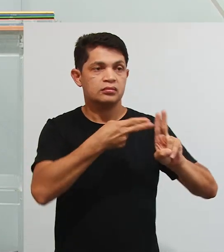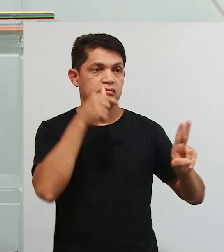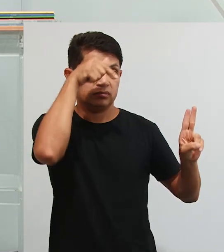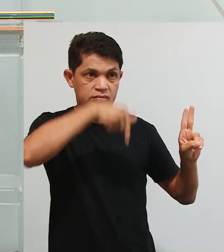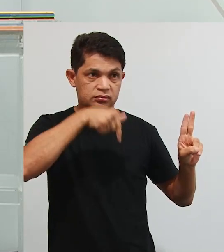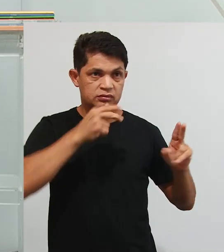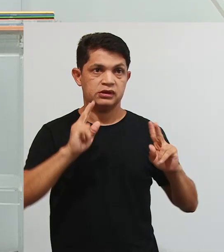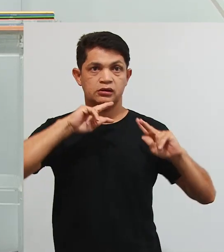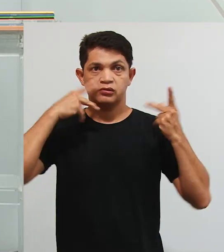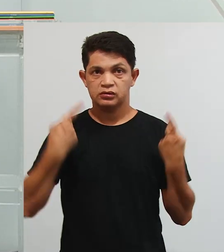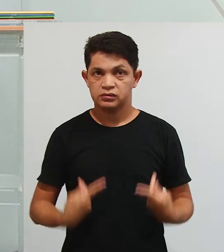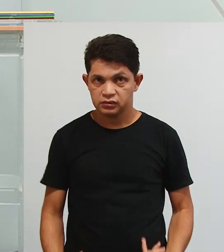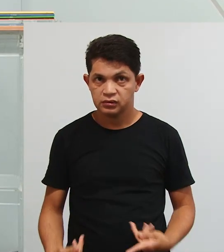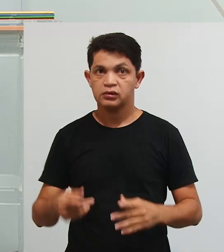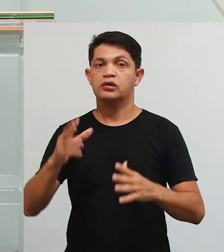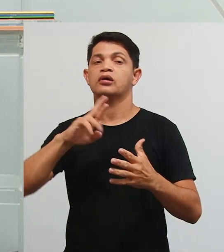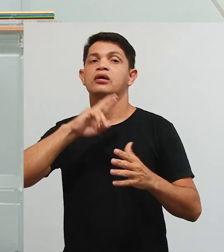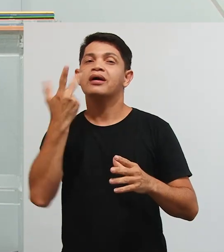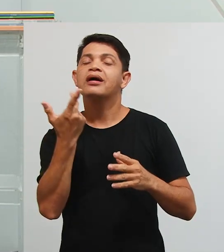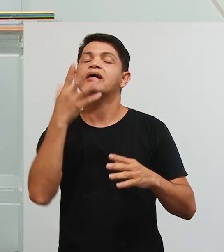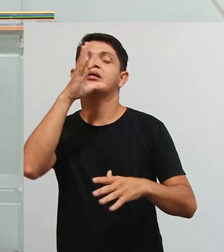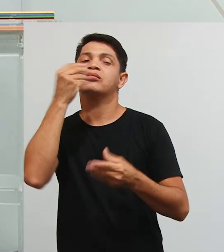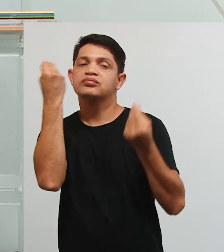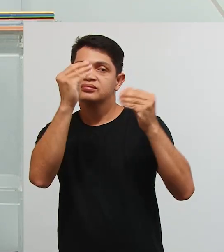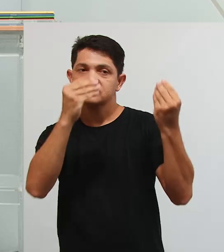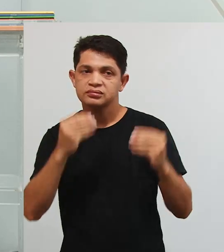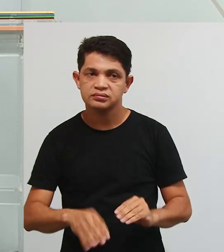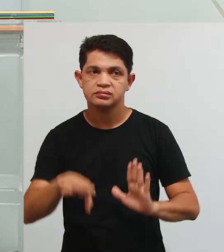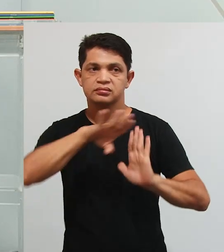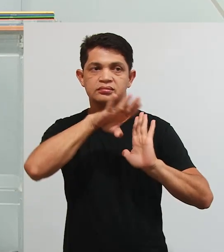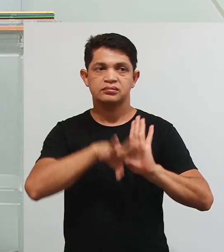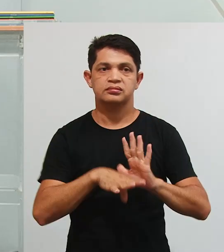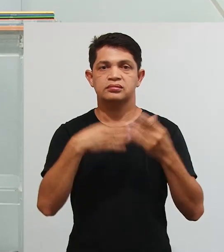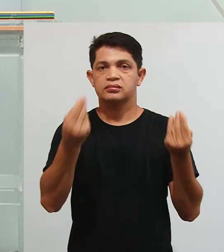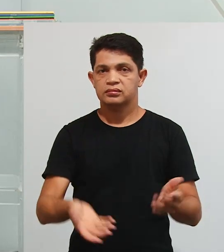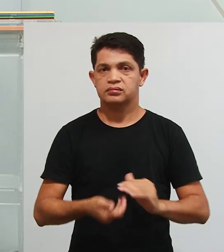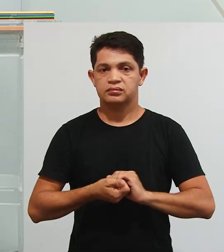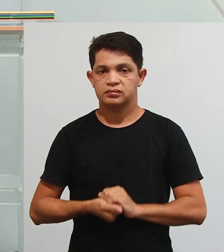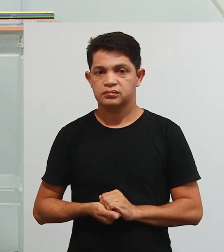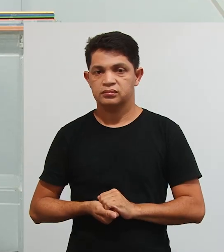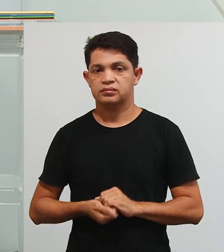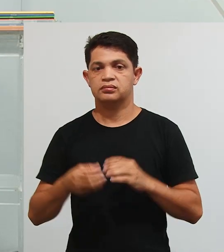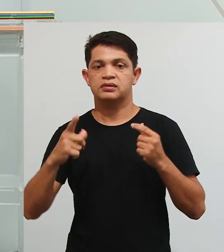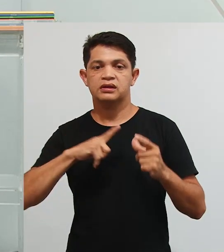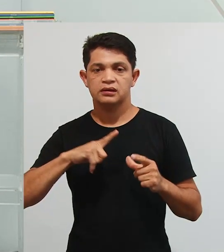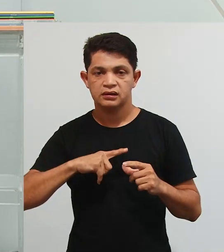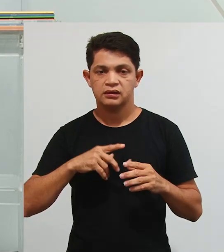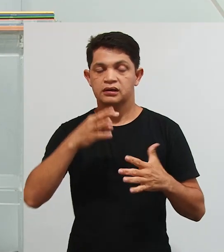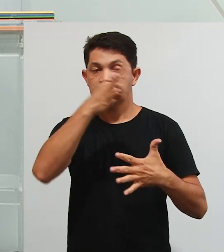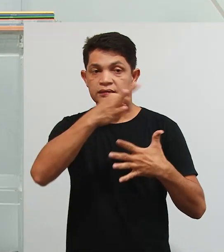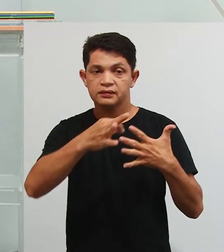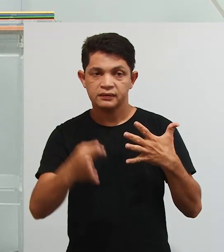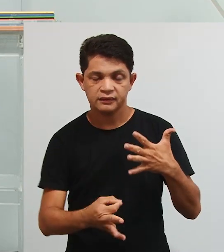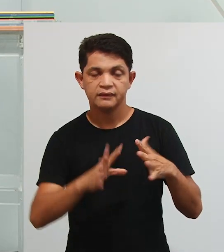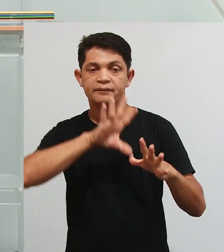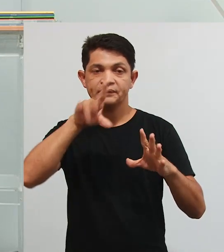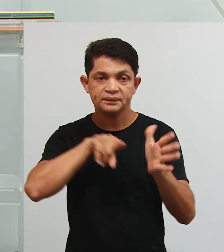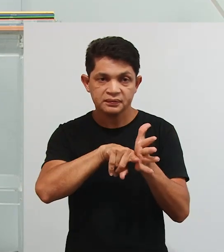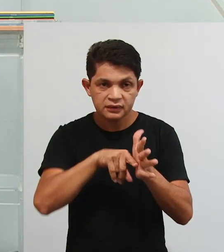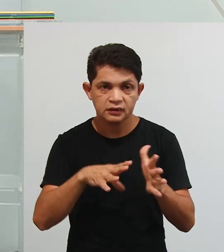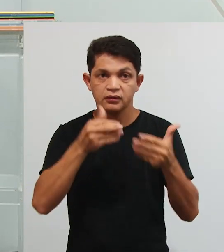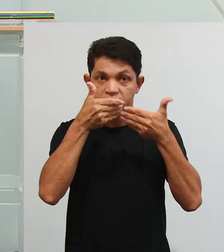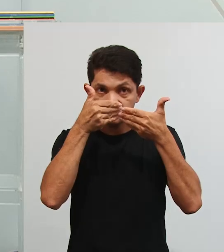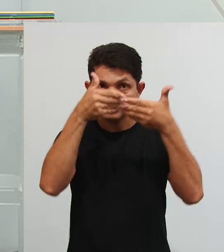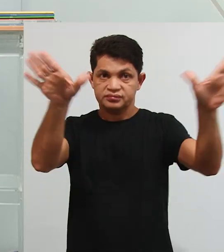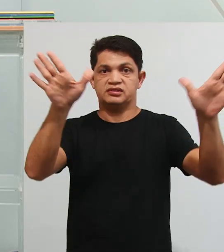ciências humanas os processos de investigação são mais flexíveis, o roteiro dos projetos de pesquisa também serão